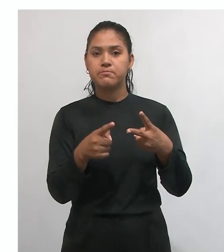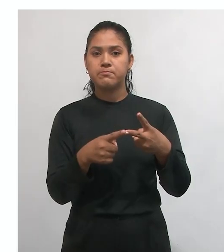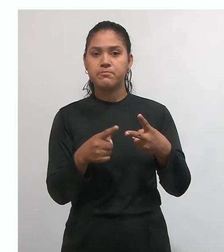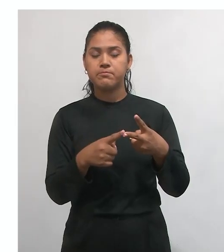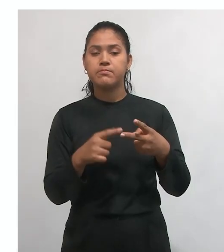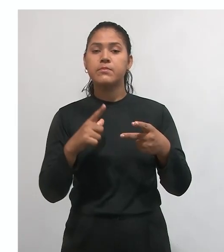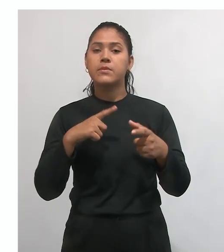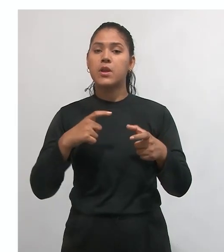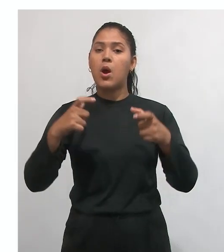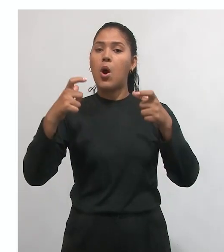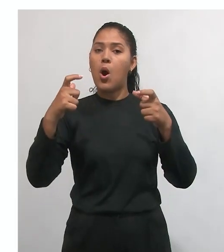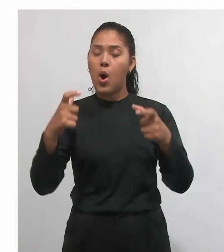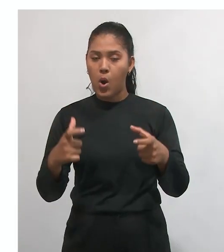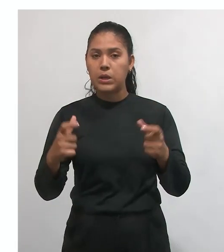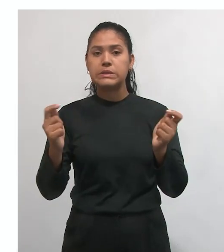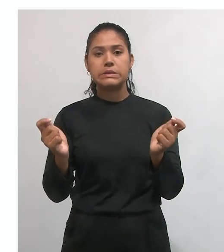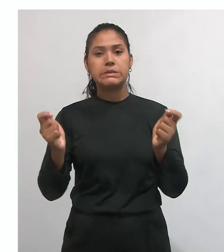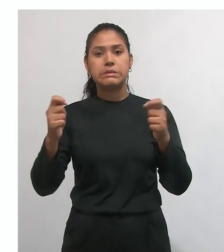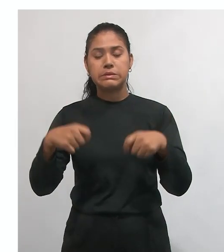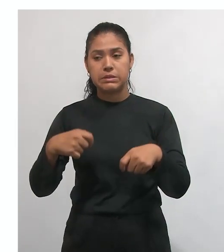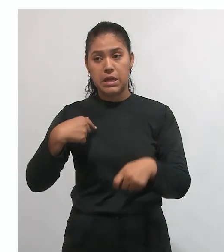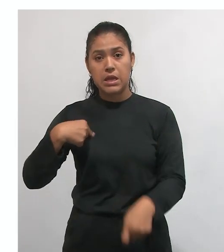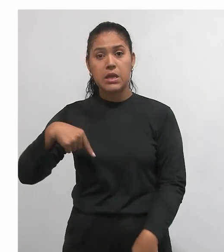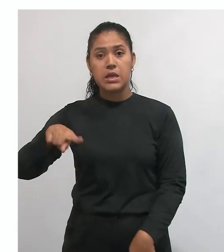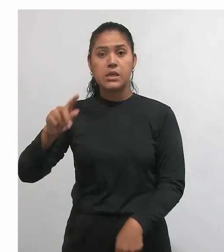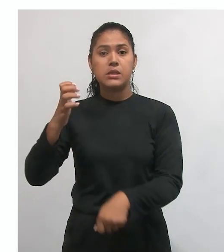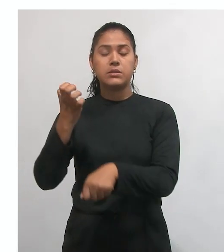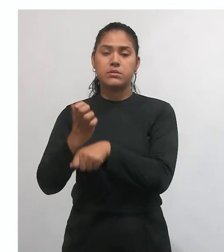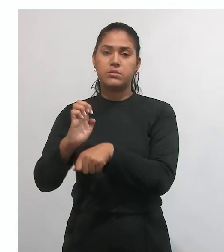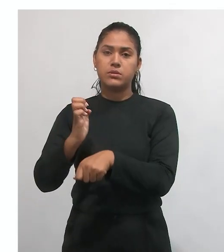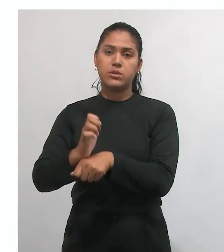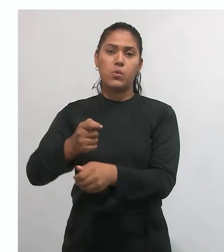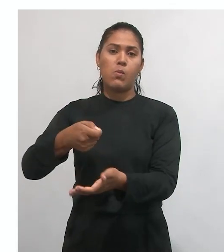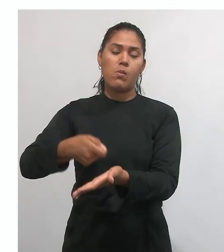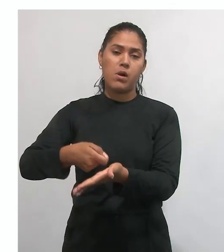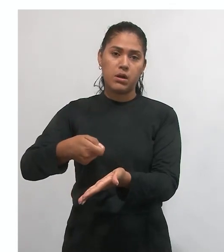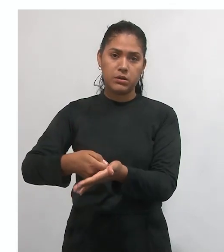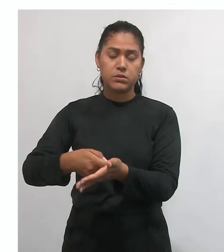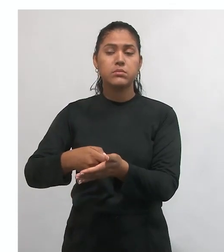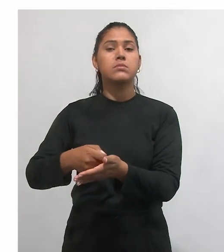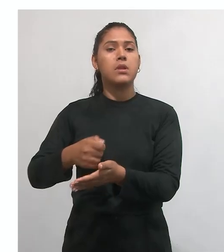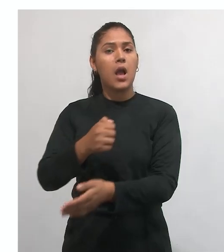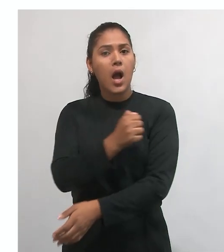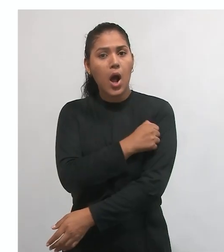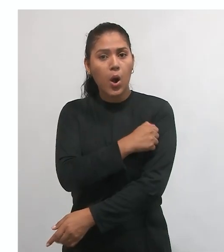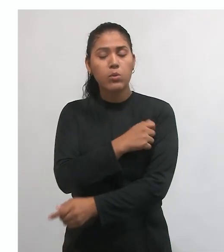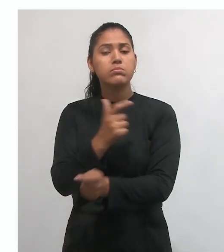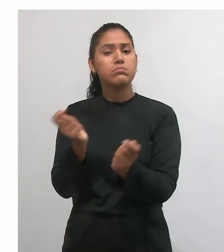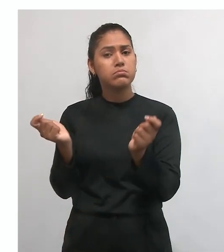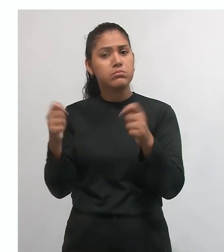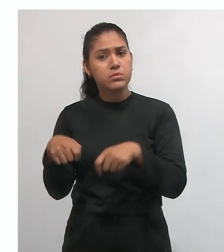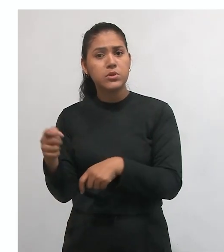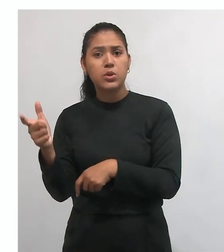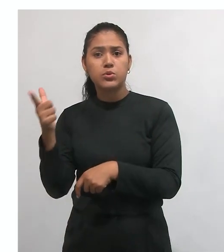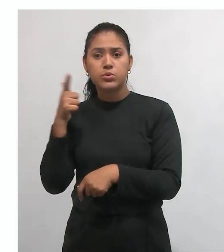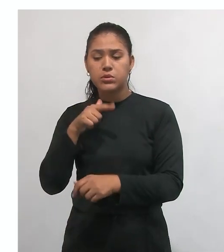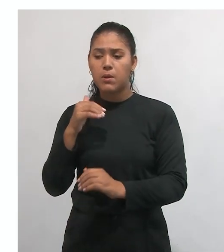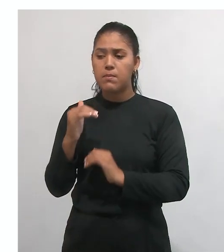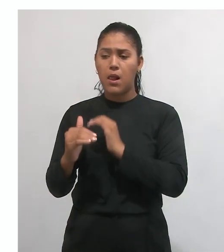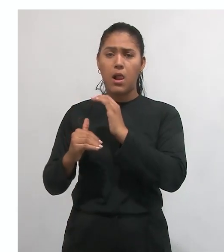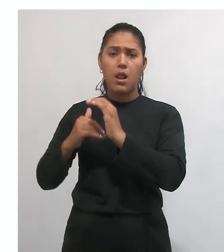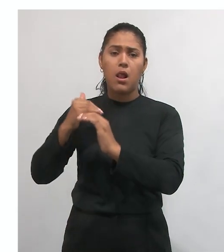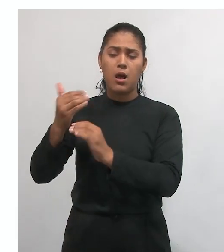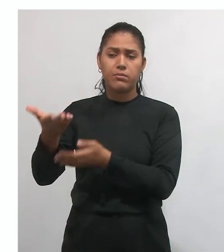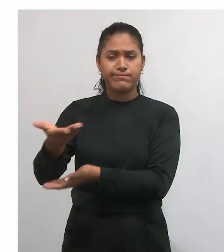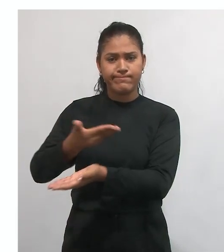Segundo, oferecer instalações adequadas à realização do estágio, que sejam capazes de proporcionar ao educando atividades